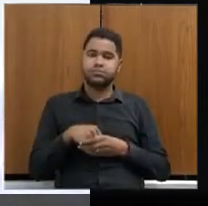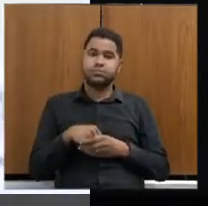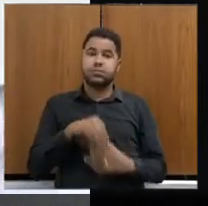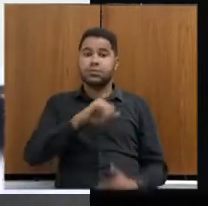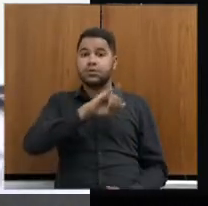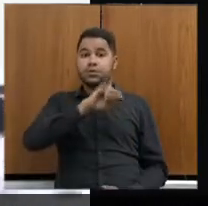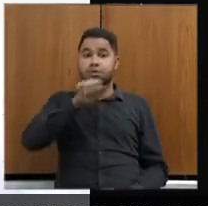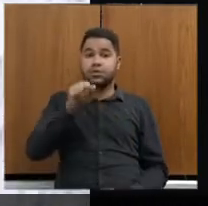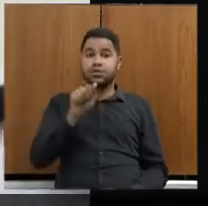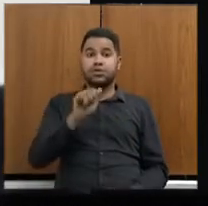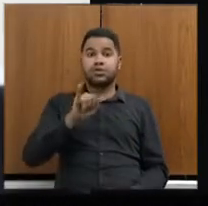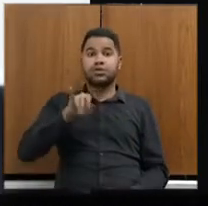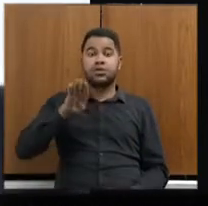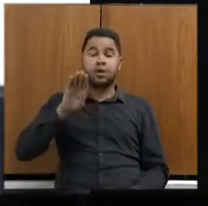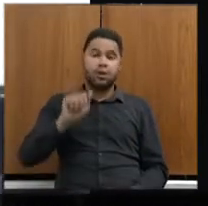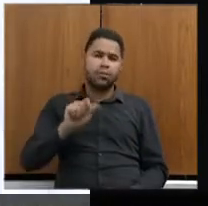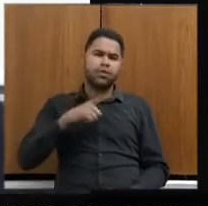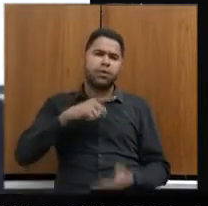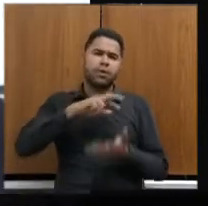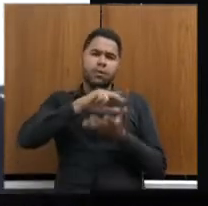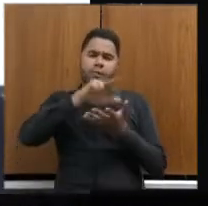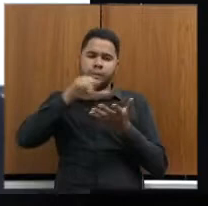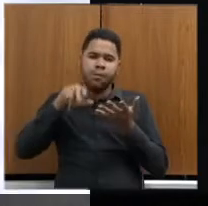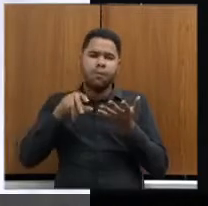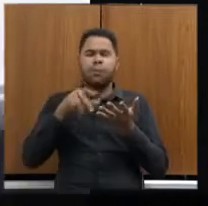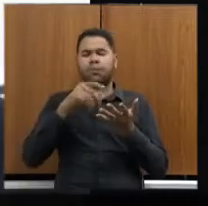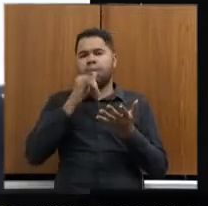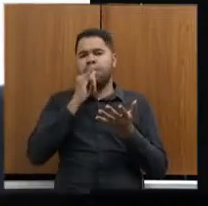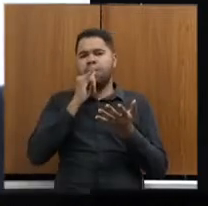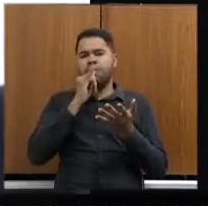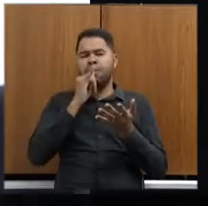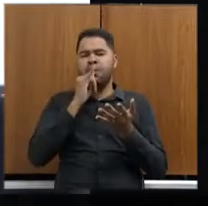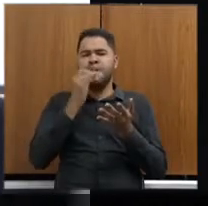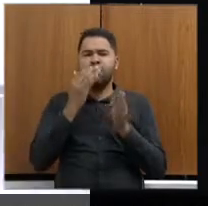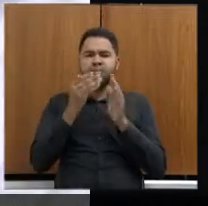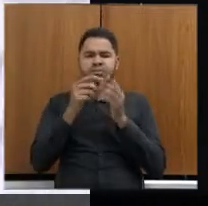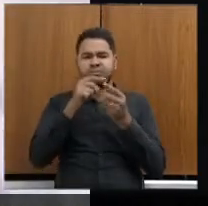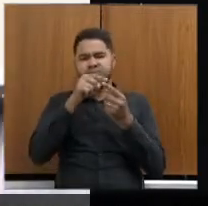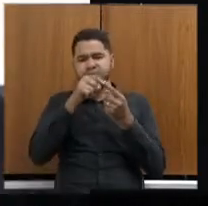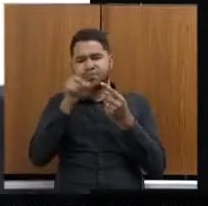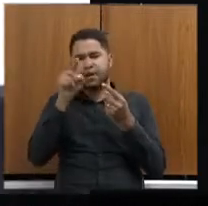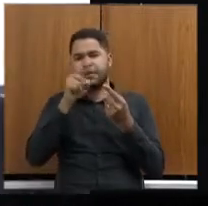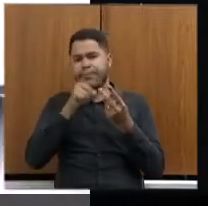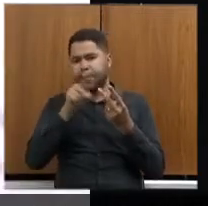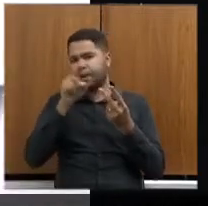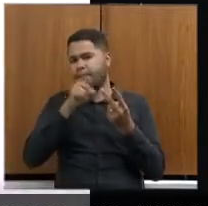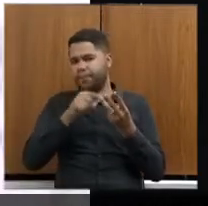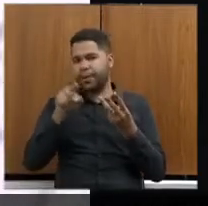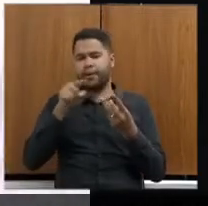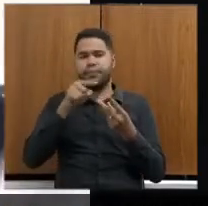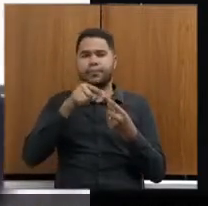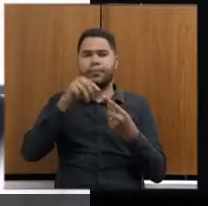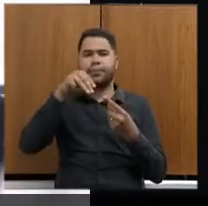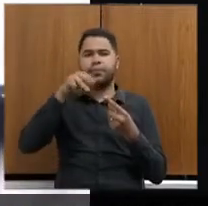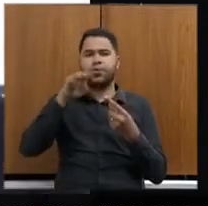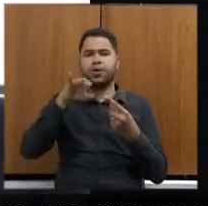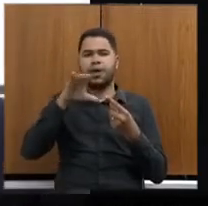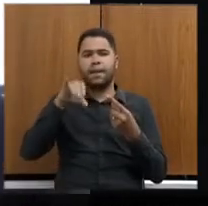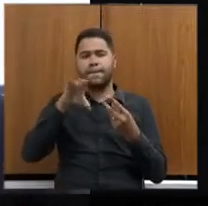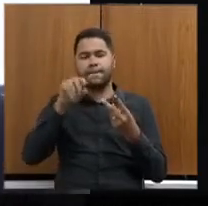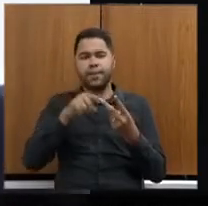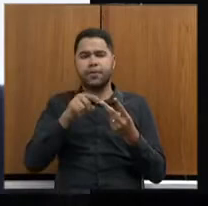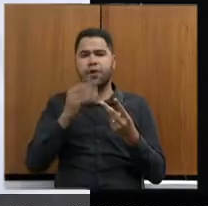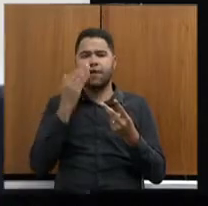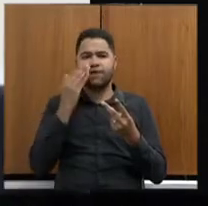Jaíba ela tem vários núcleos você tem boca bichinhos até à frente a frente três centrei ainda